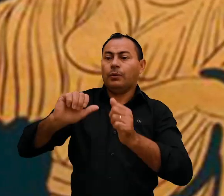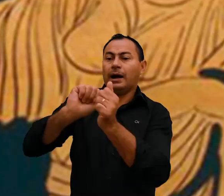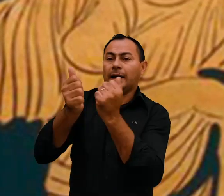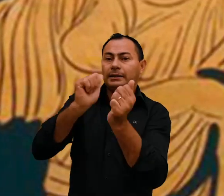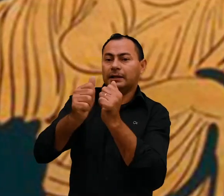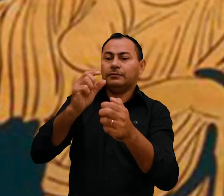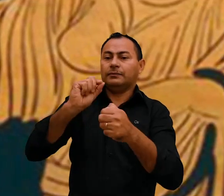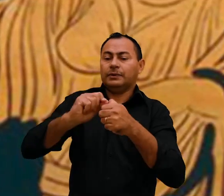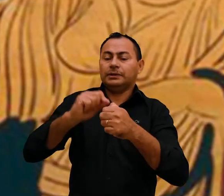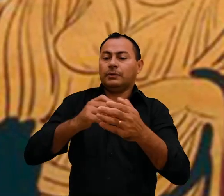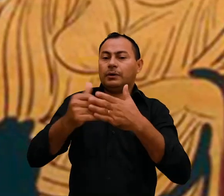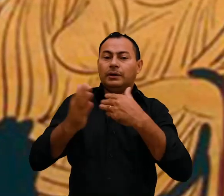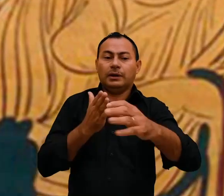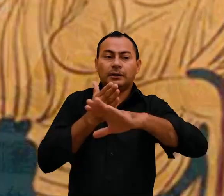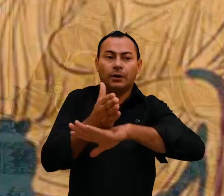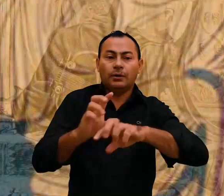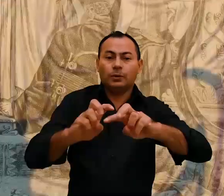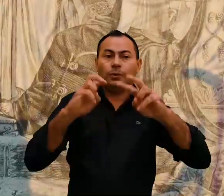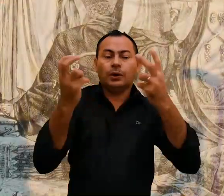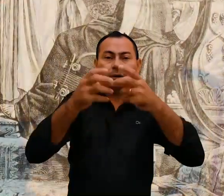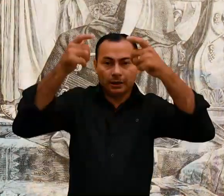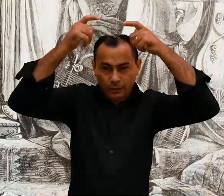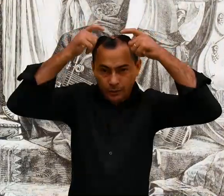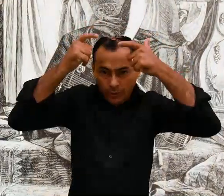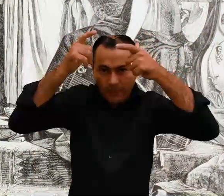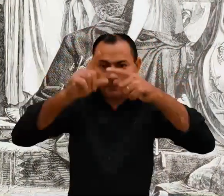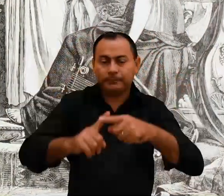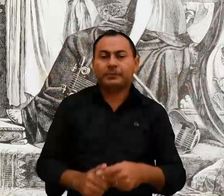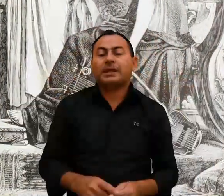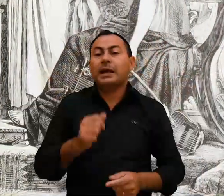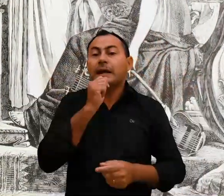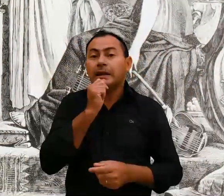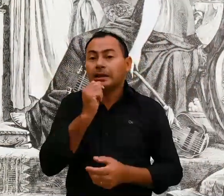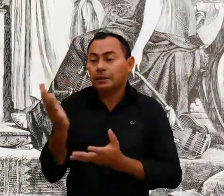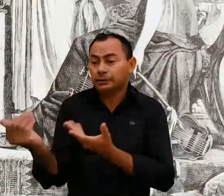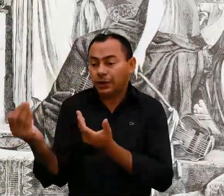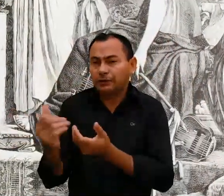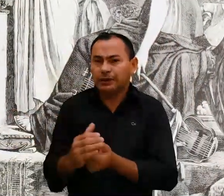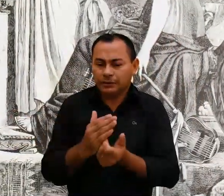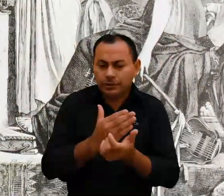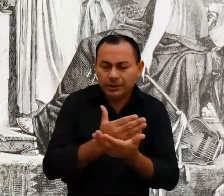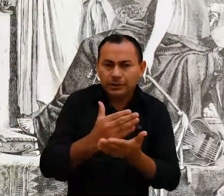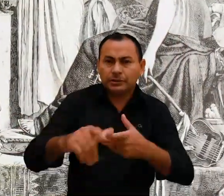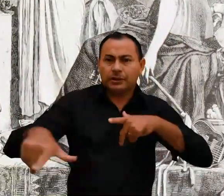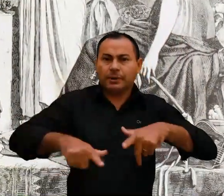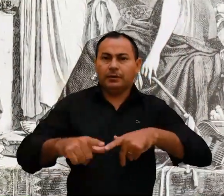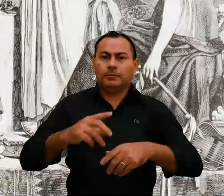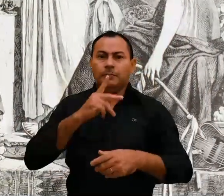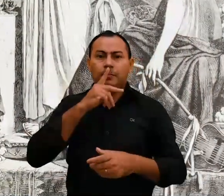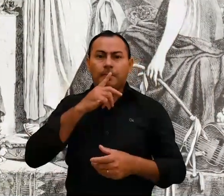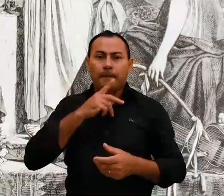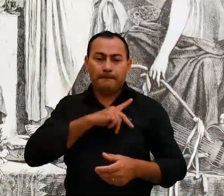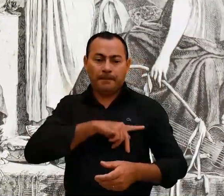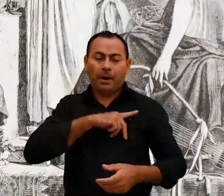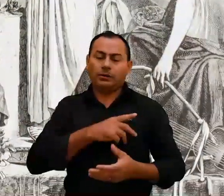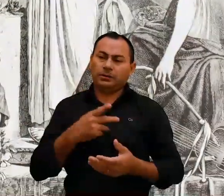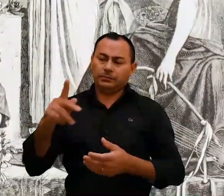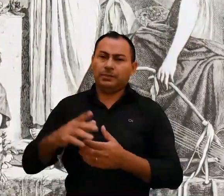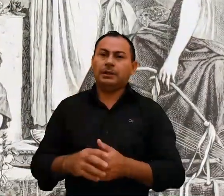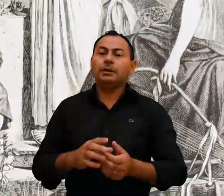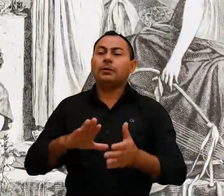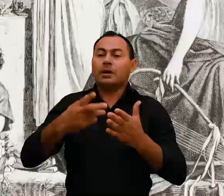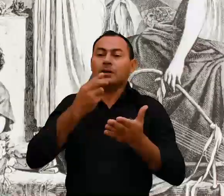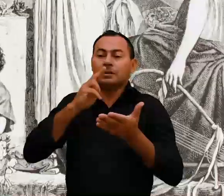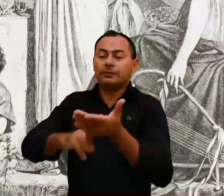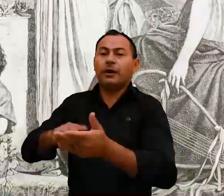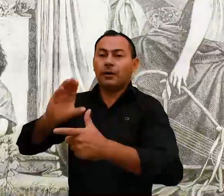atletas farão qualquer coisa para entrar naquele círculo com aquela coroa ainda jovem no início do seu ministério quando escreveu